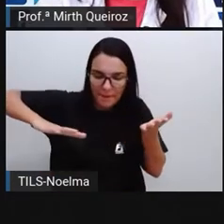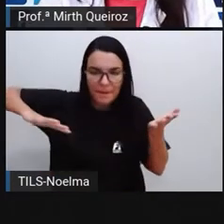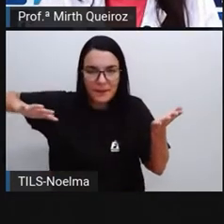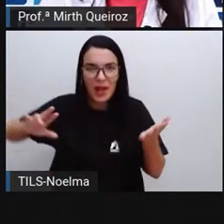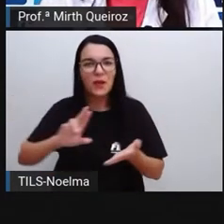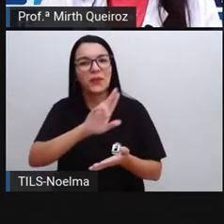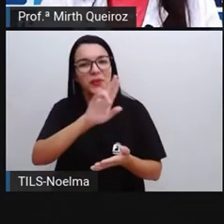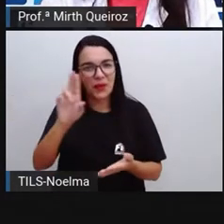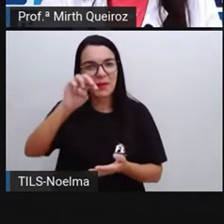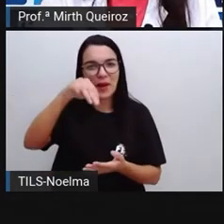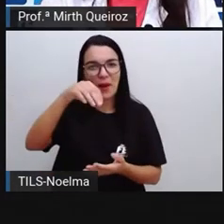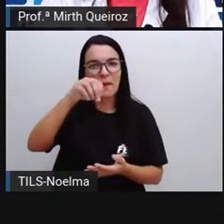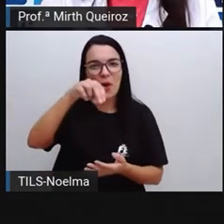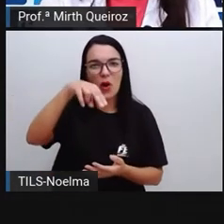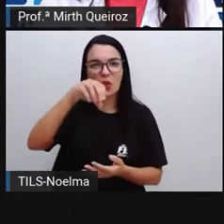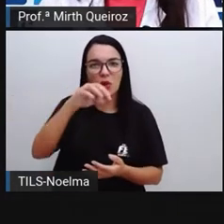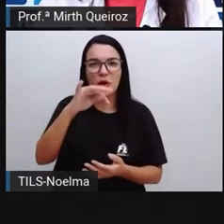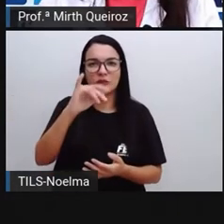monotipia.